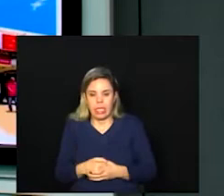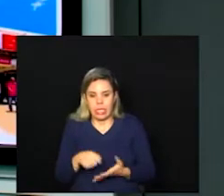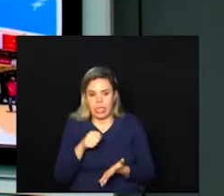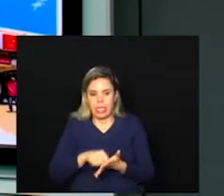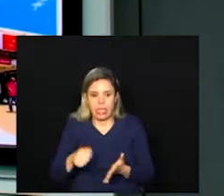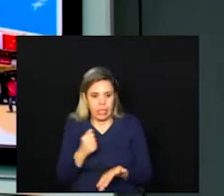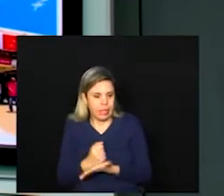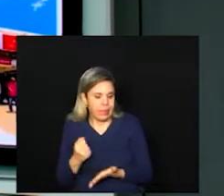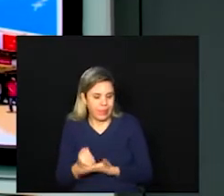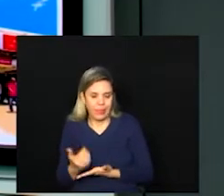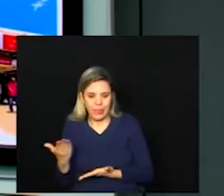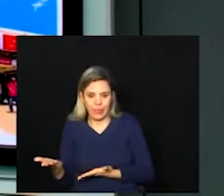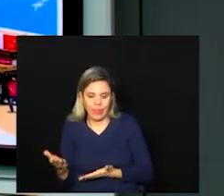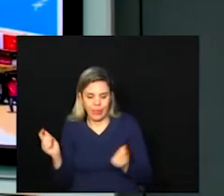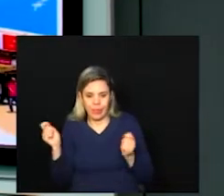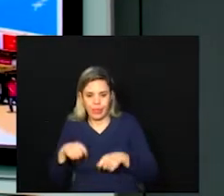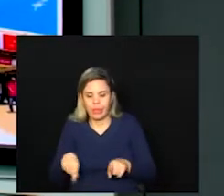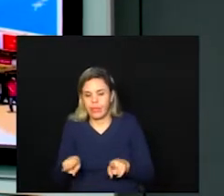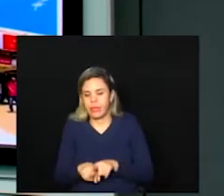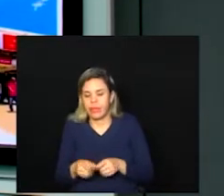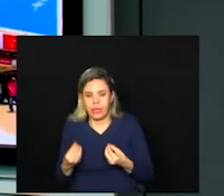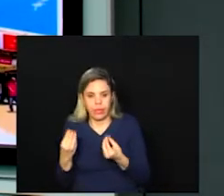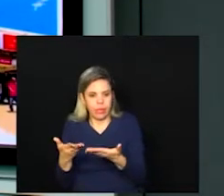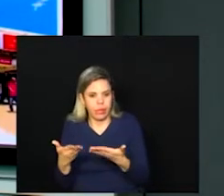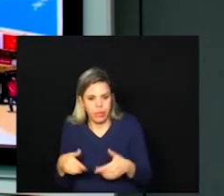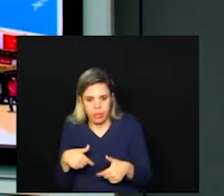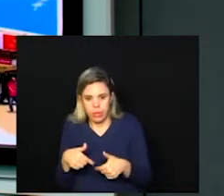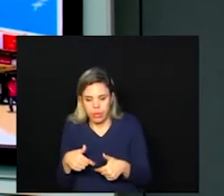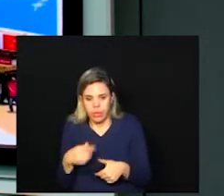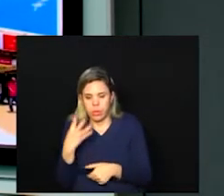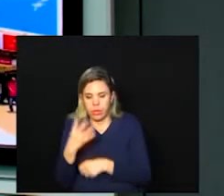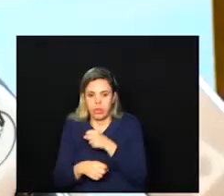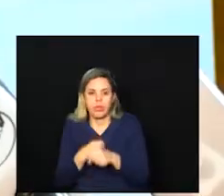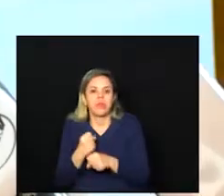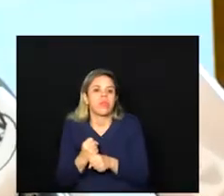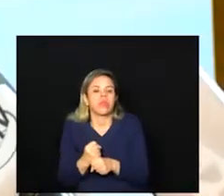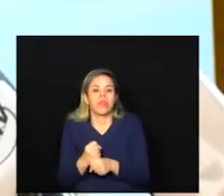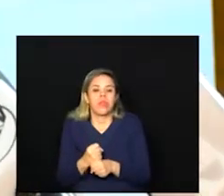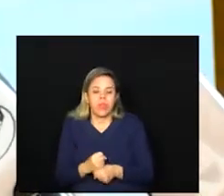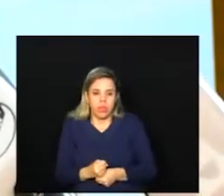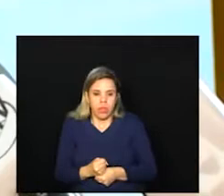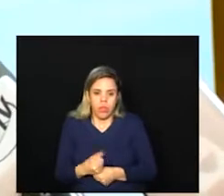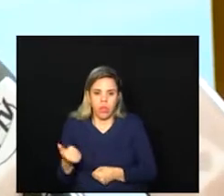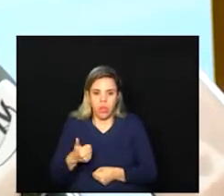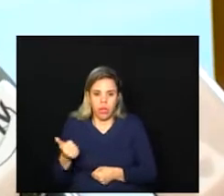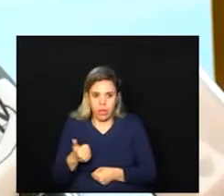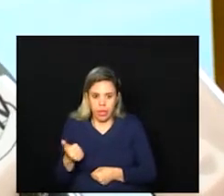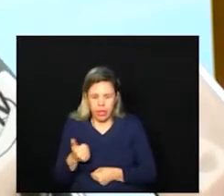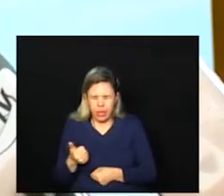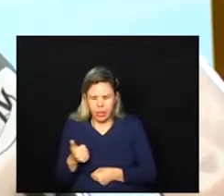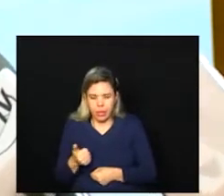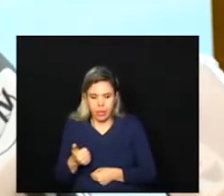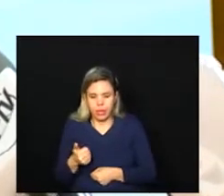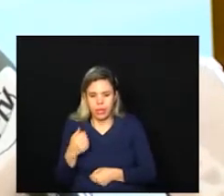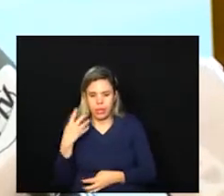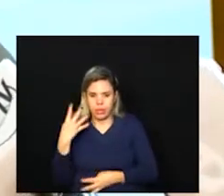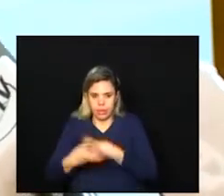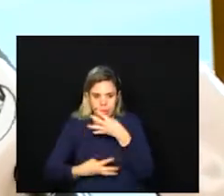do contrato, com possibilidade de entrega do serviço em 4 anos. No primeiro quadrimestre